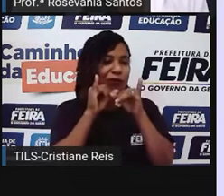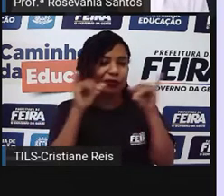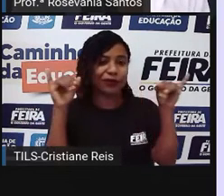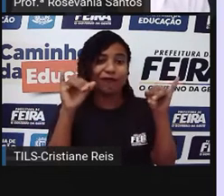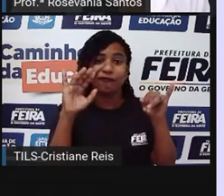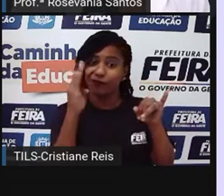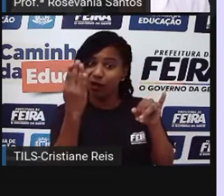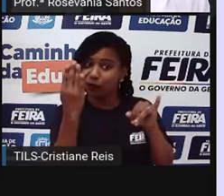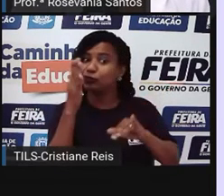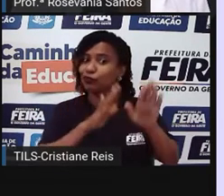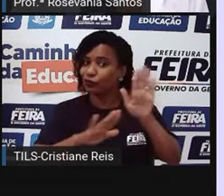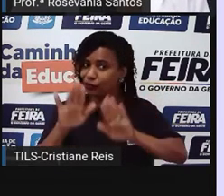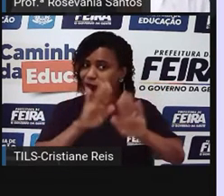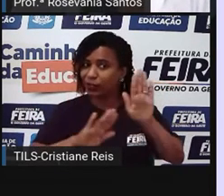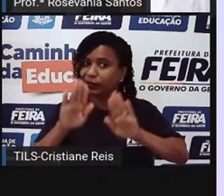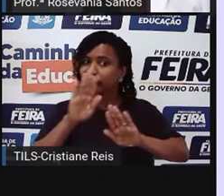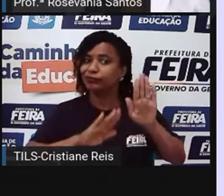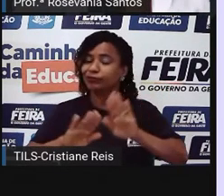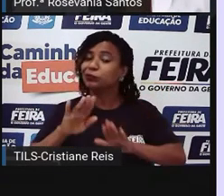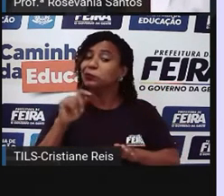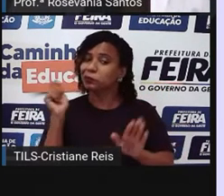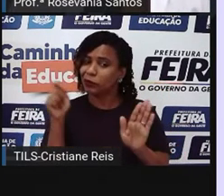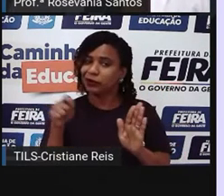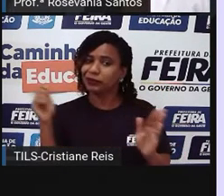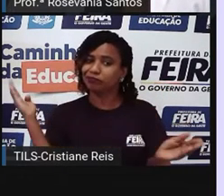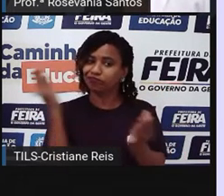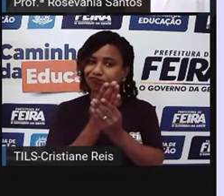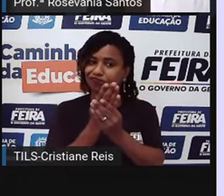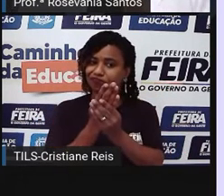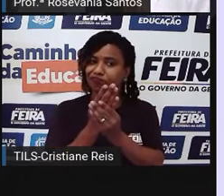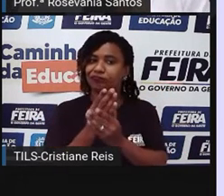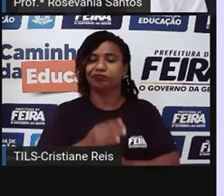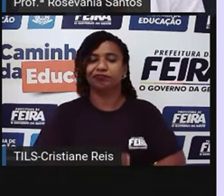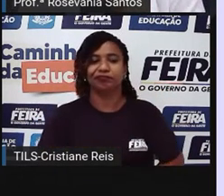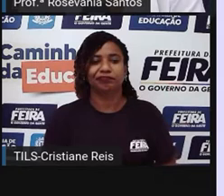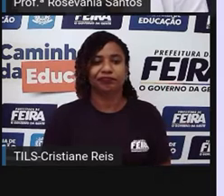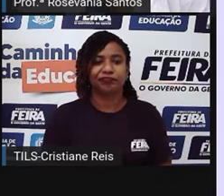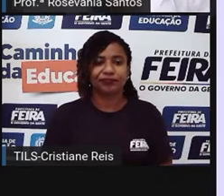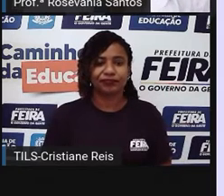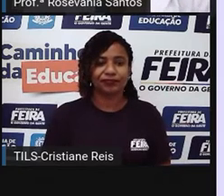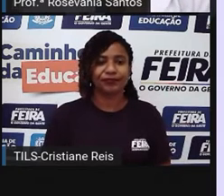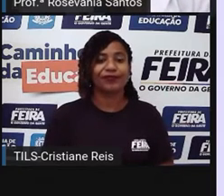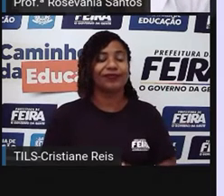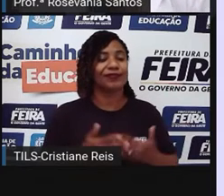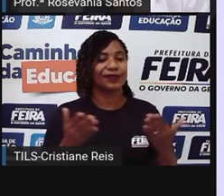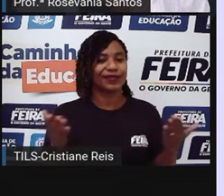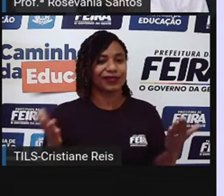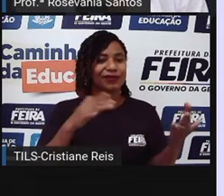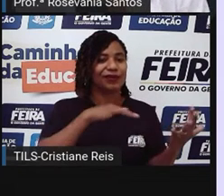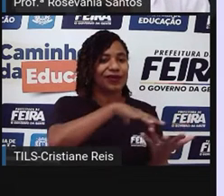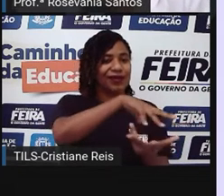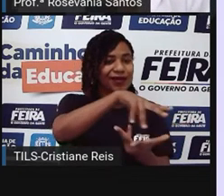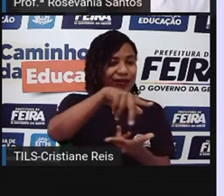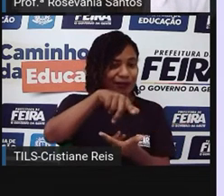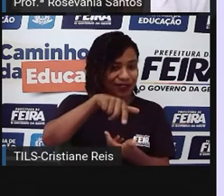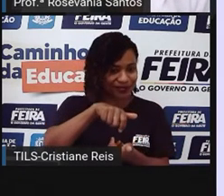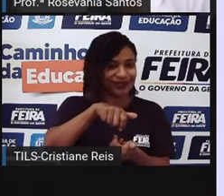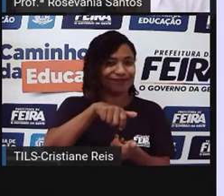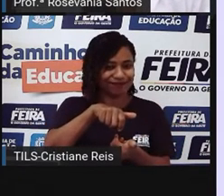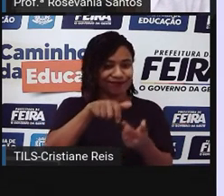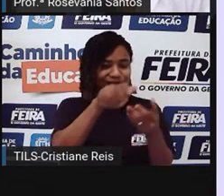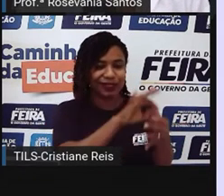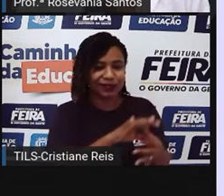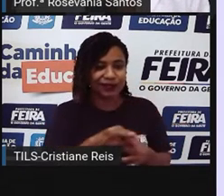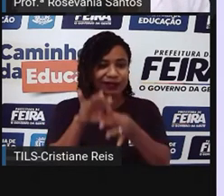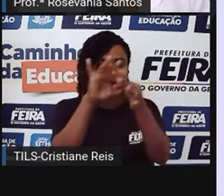processo, para estar repetindo, replicando nessas informações. A globalização, é um processo de integração social,